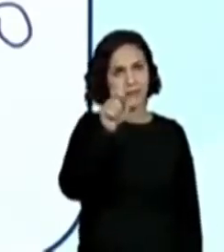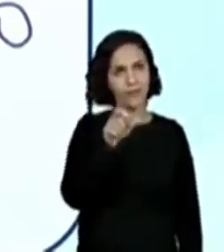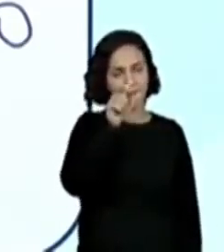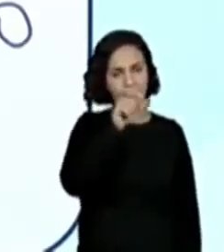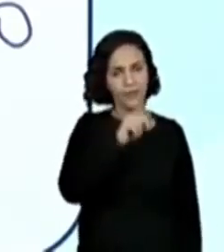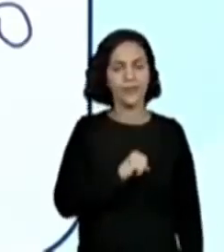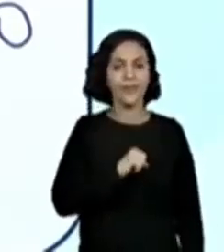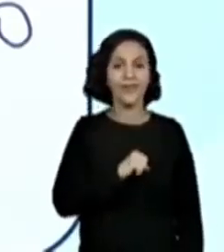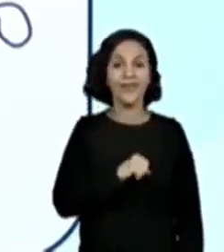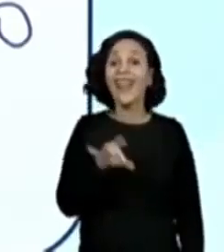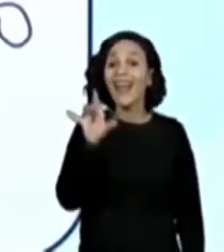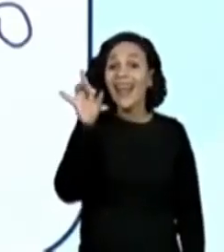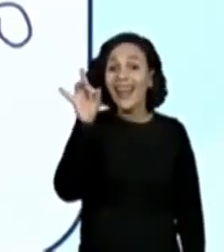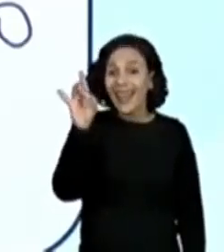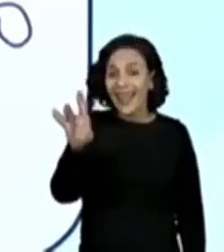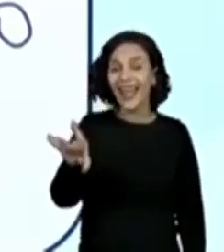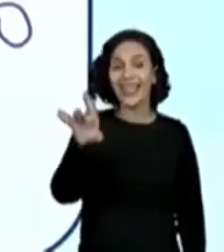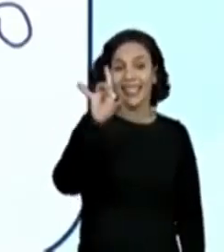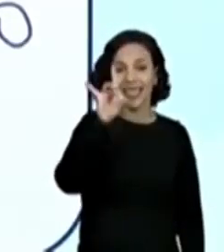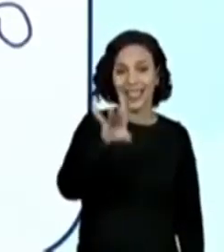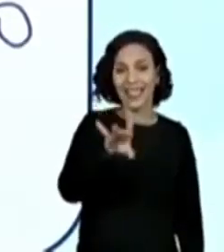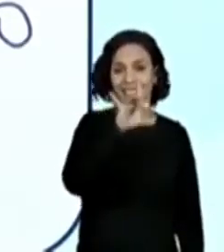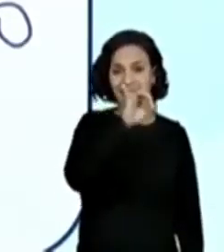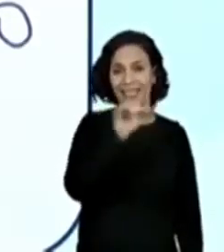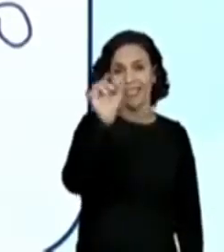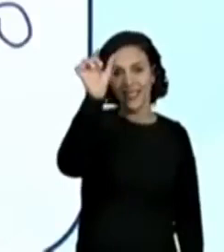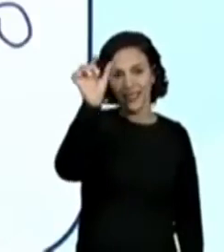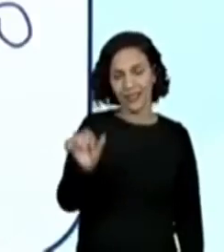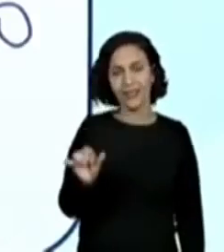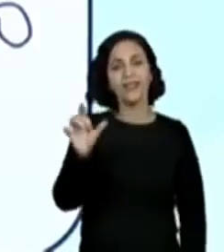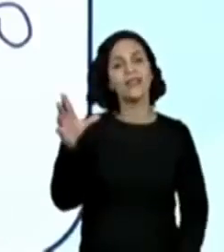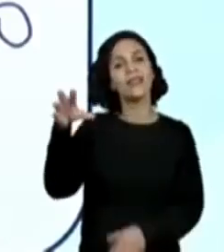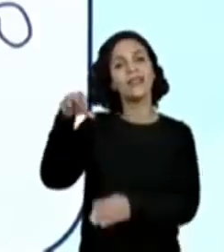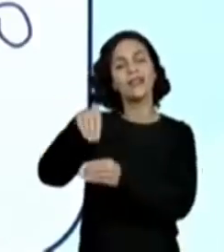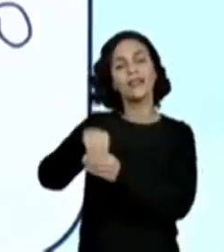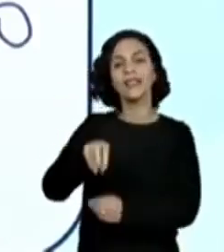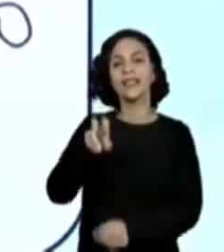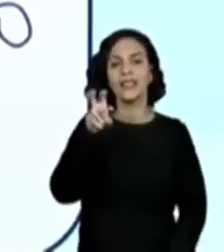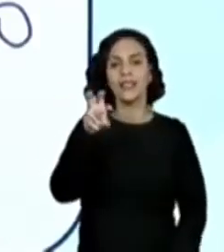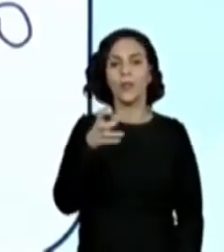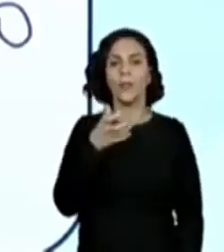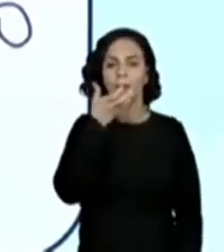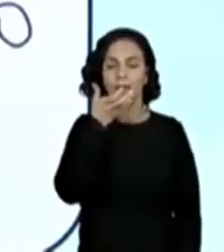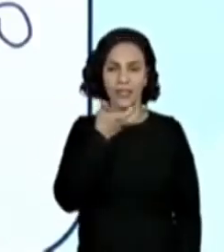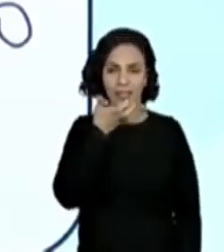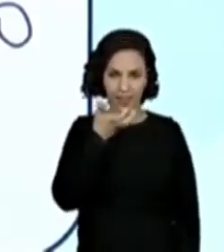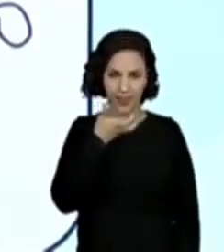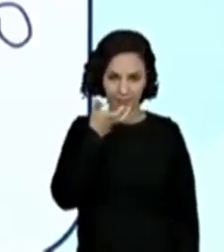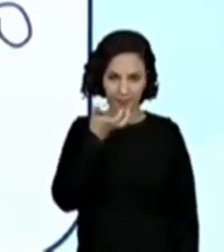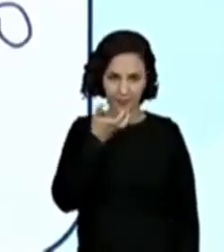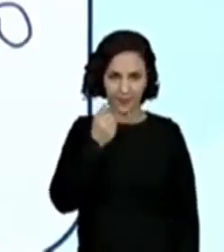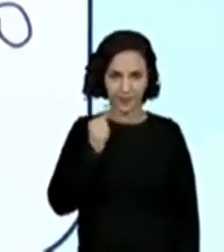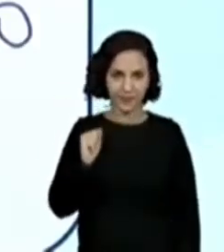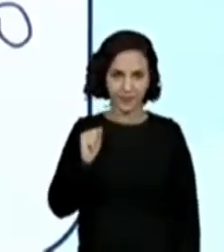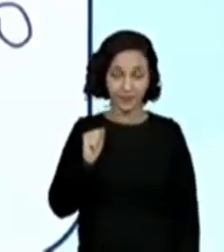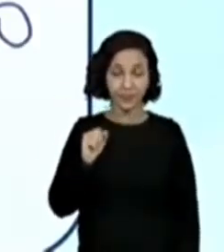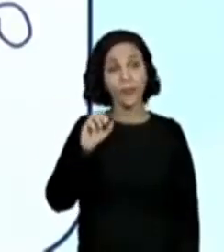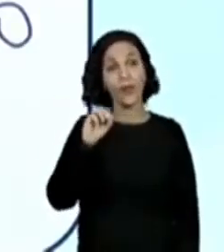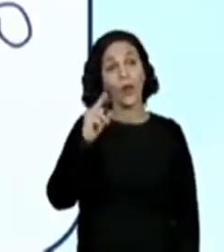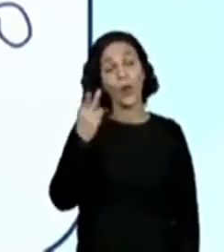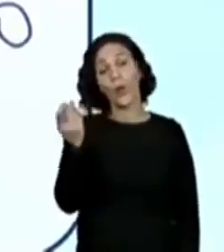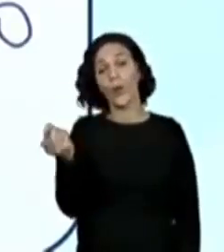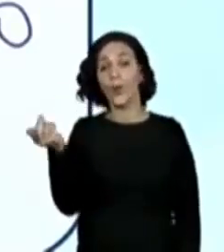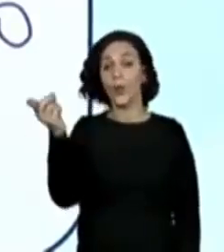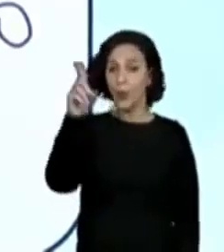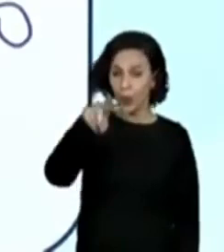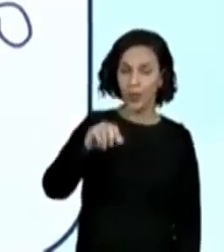com 5 maçãs em cada uma das colunas, tá bom? Ou na outra